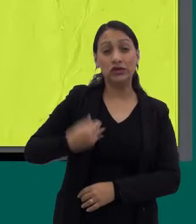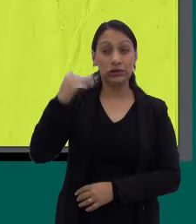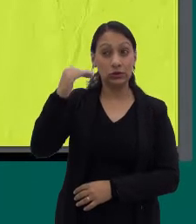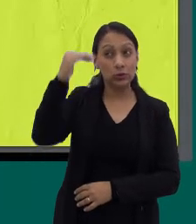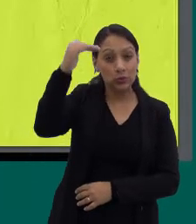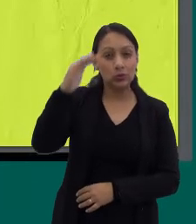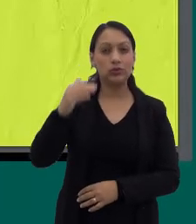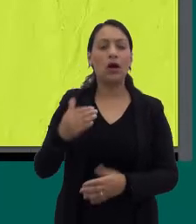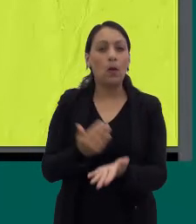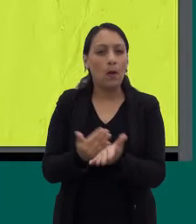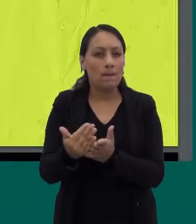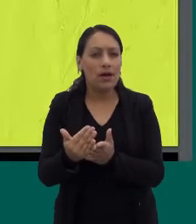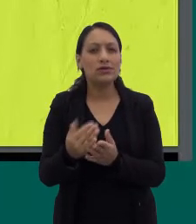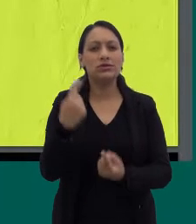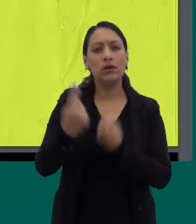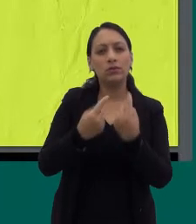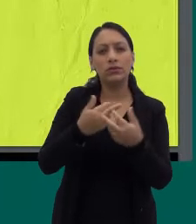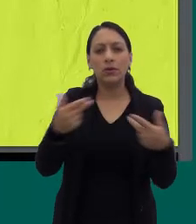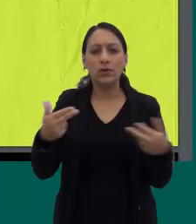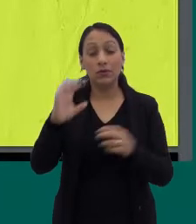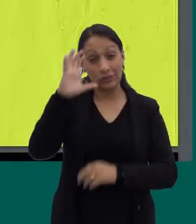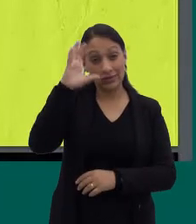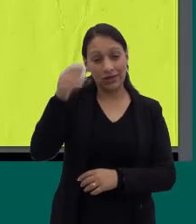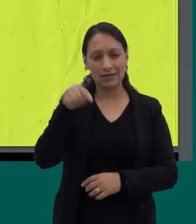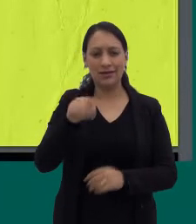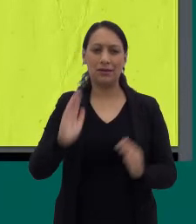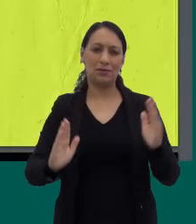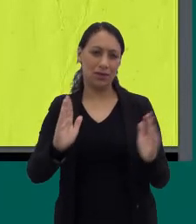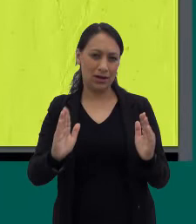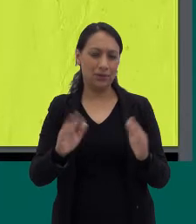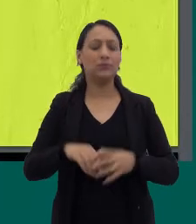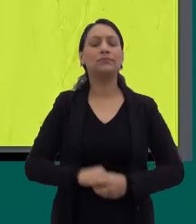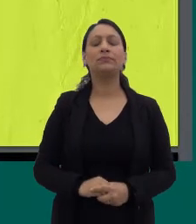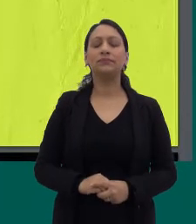se instauram nesse período, né?